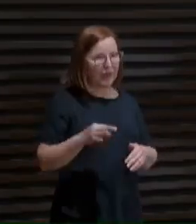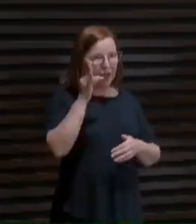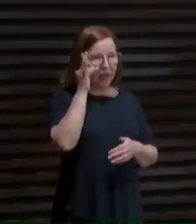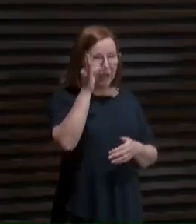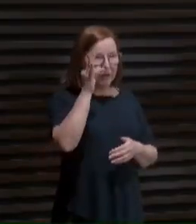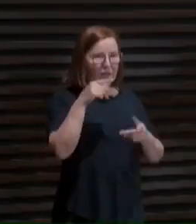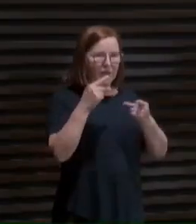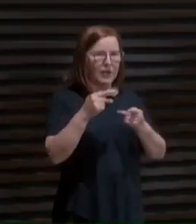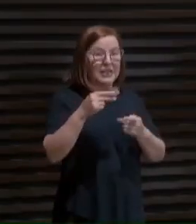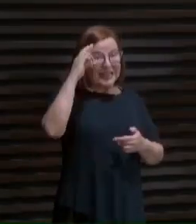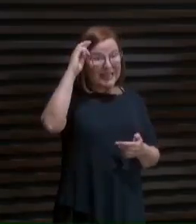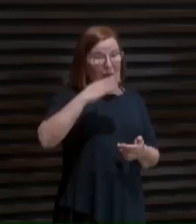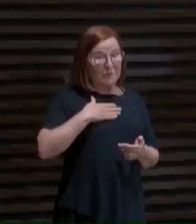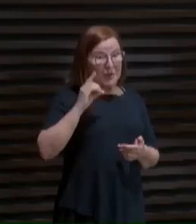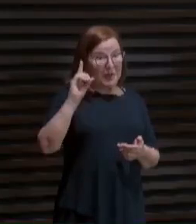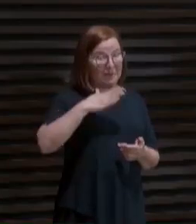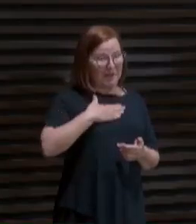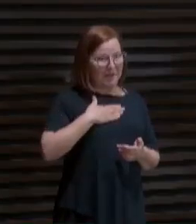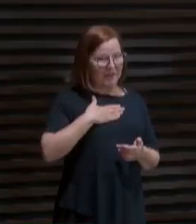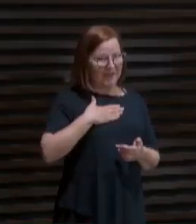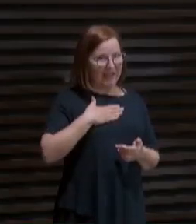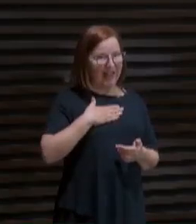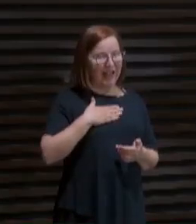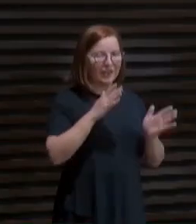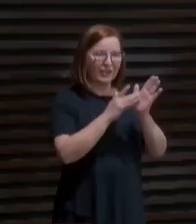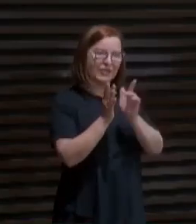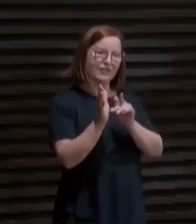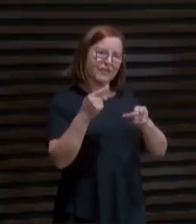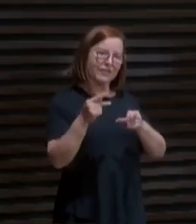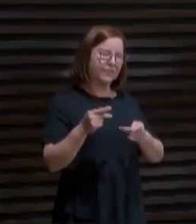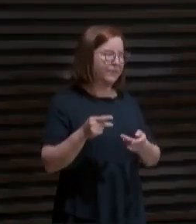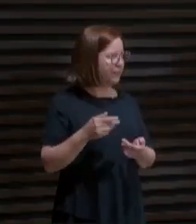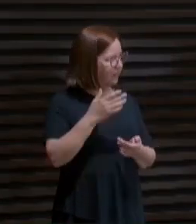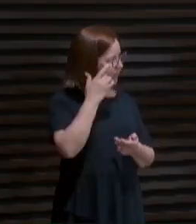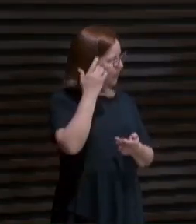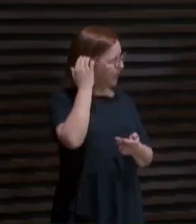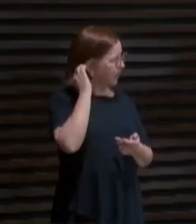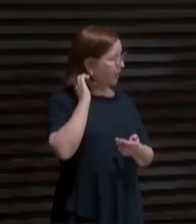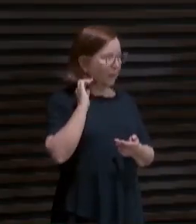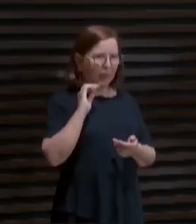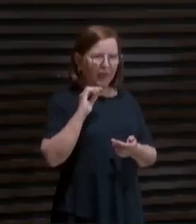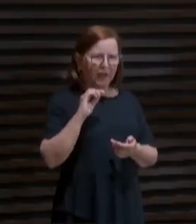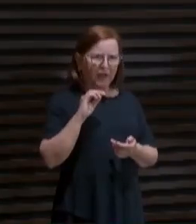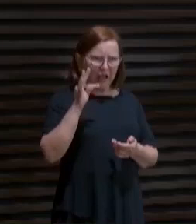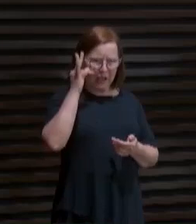meu e Deus meu. Aí Jesus levanta a questão: ô Tomé, porque você me viu, creu?